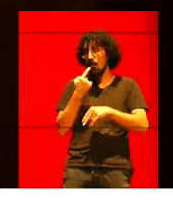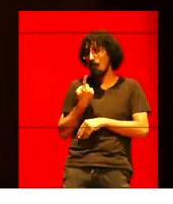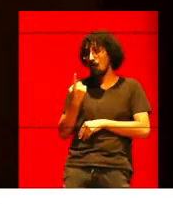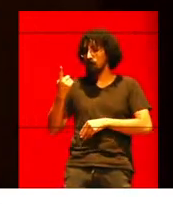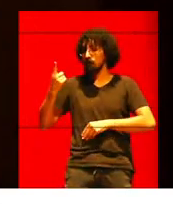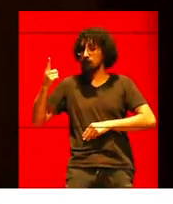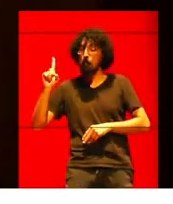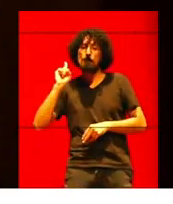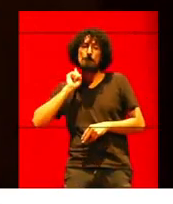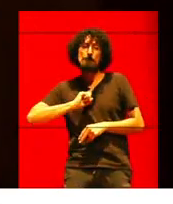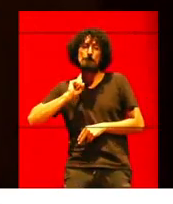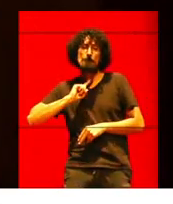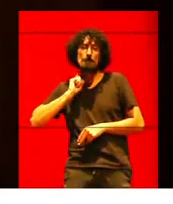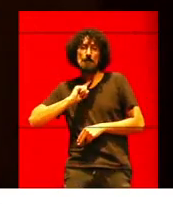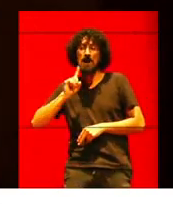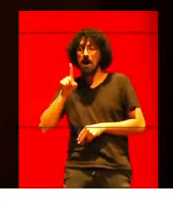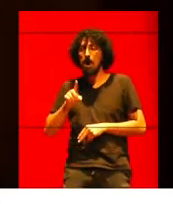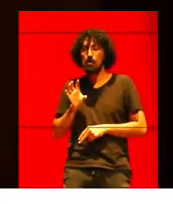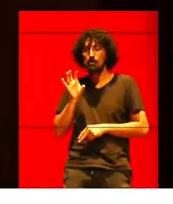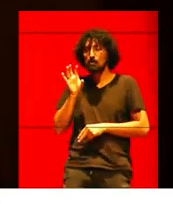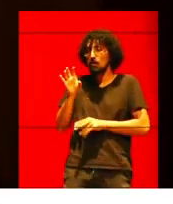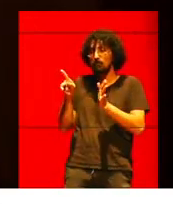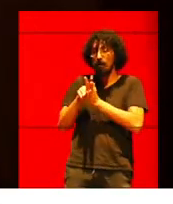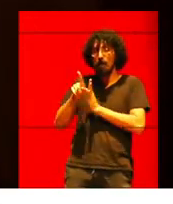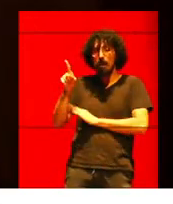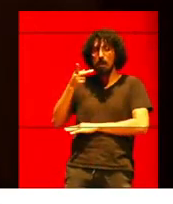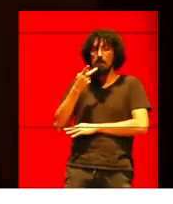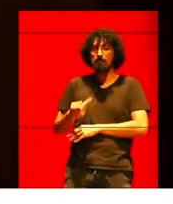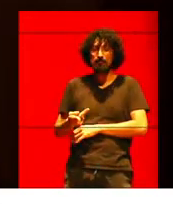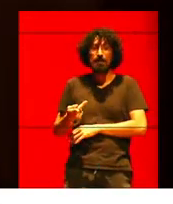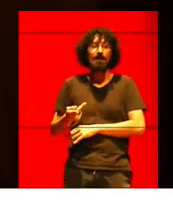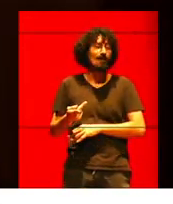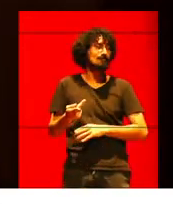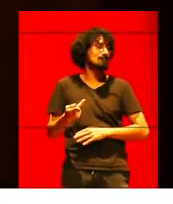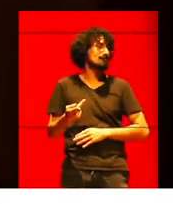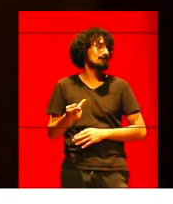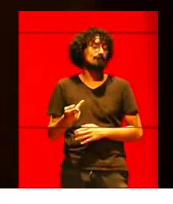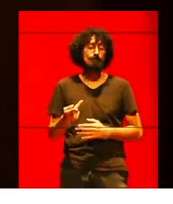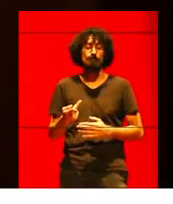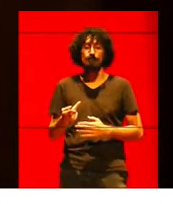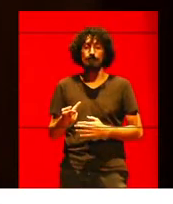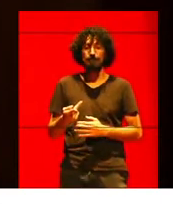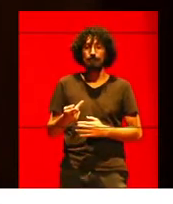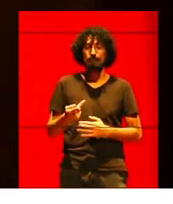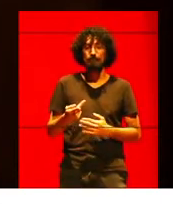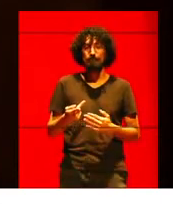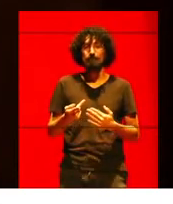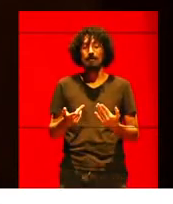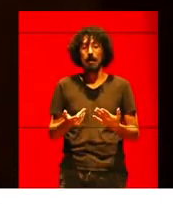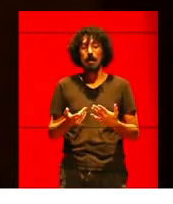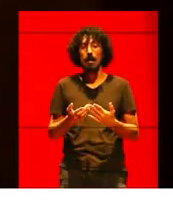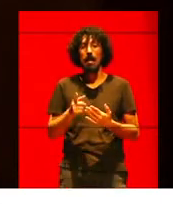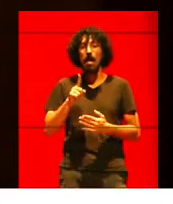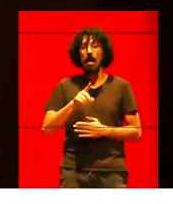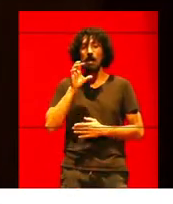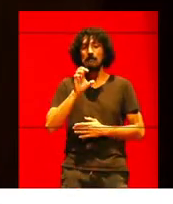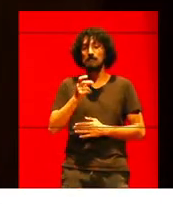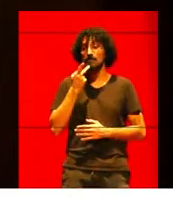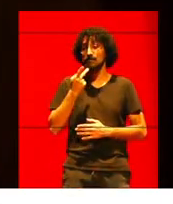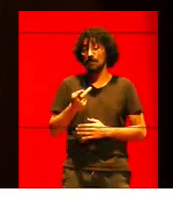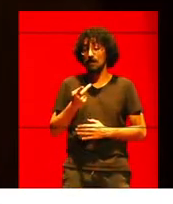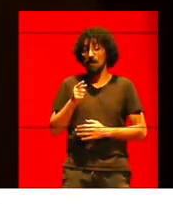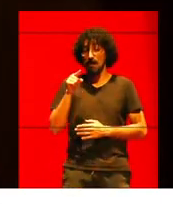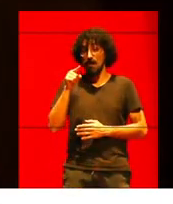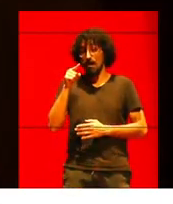uai, como assim? Era tudo uma hora dessa, cafezinho daqui a pouco. É assim que ele vai falar. Essas